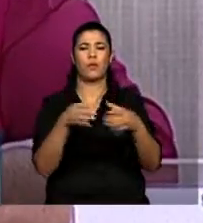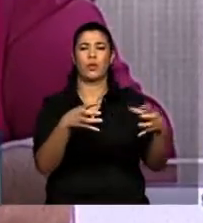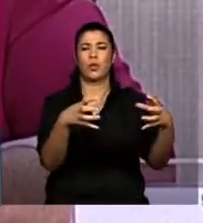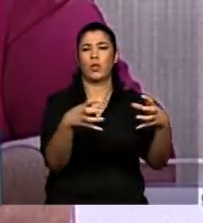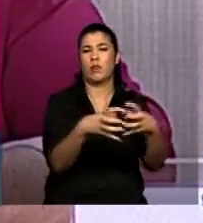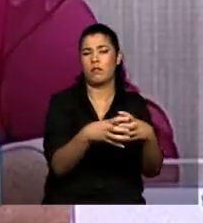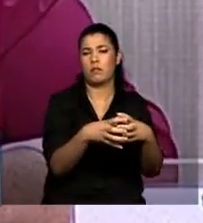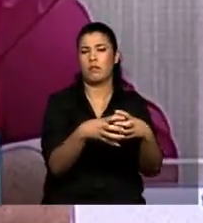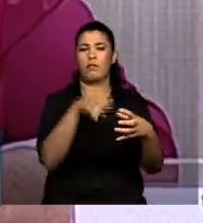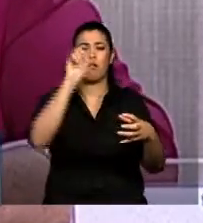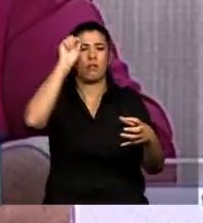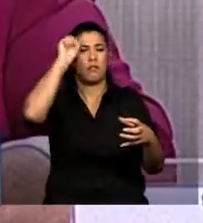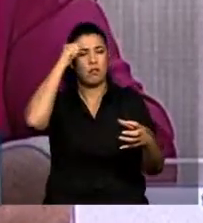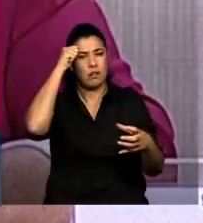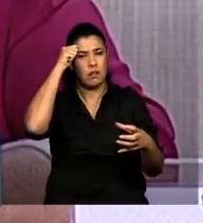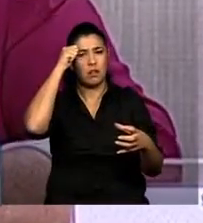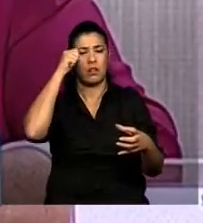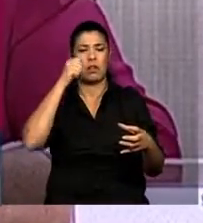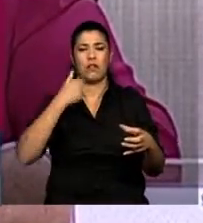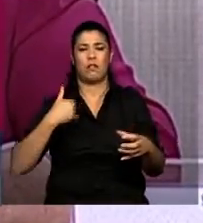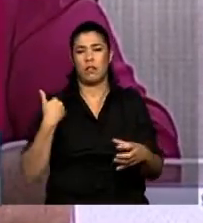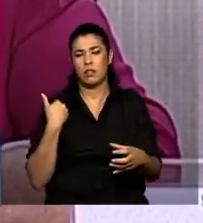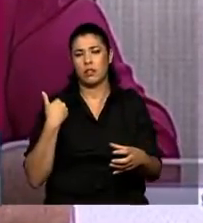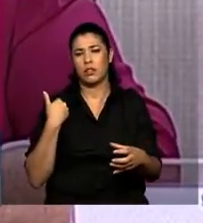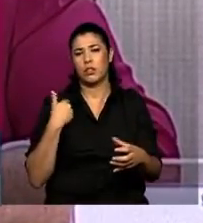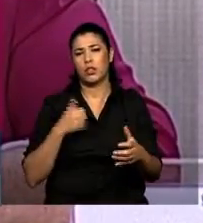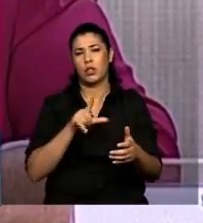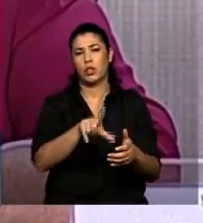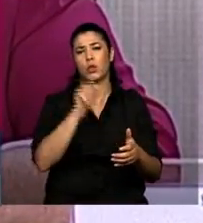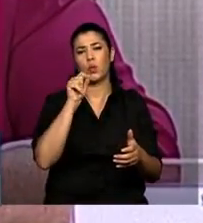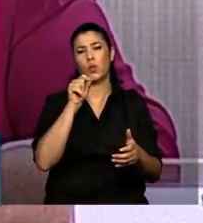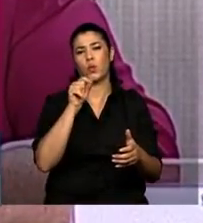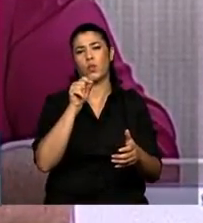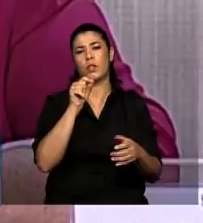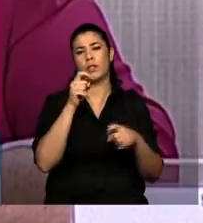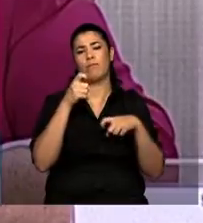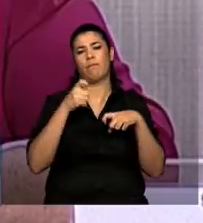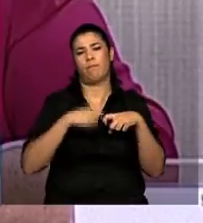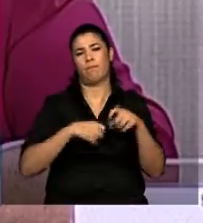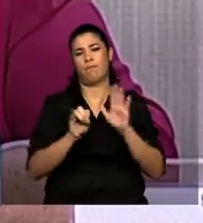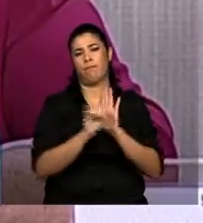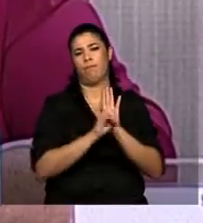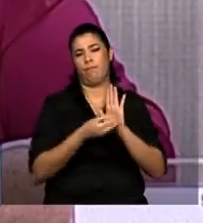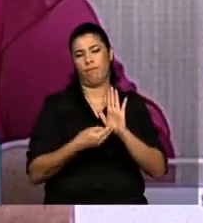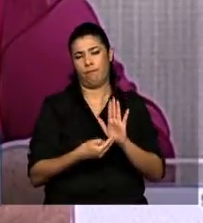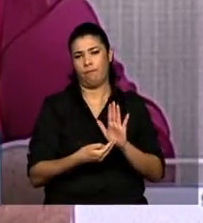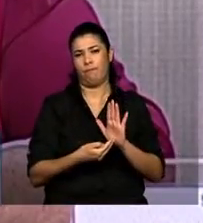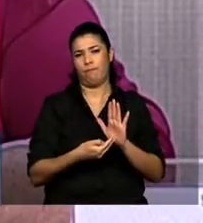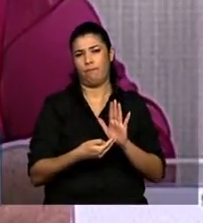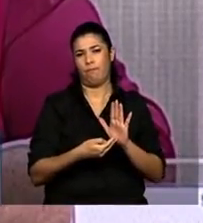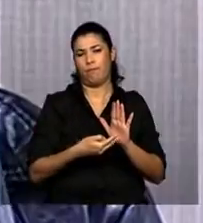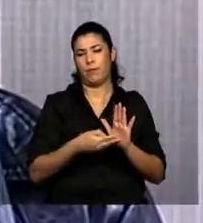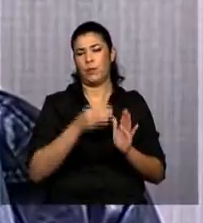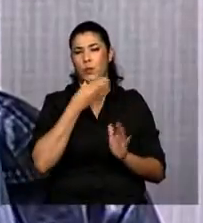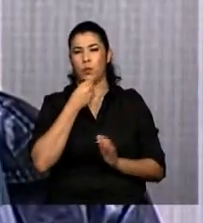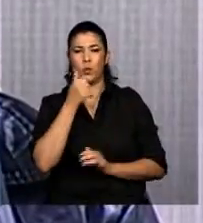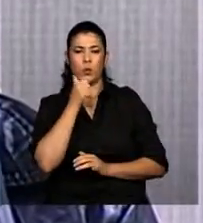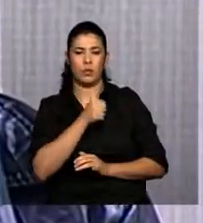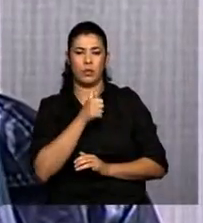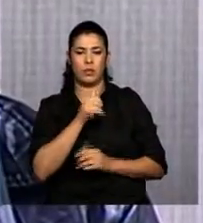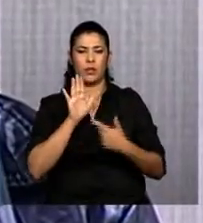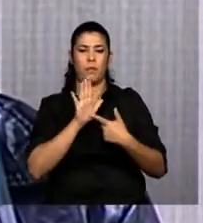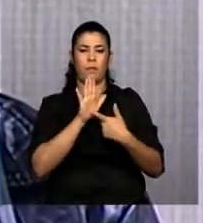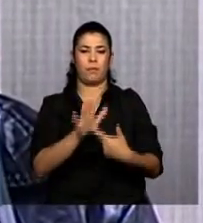raça, de gênero, de orientação sexual. Entende? Porque os indicadores apontam isso, demonstram